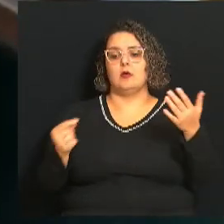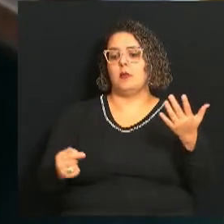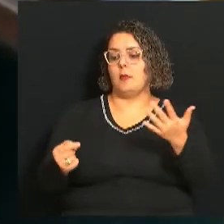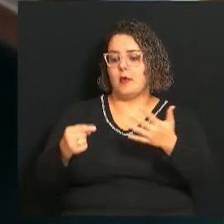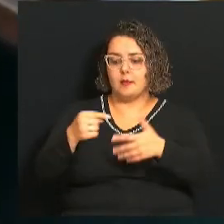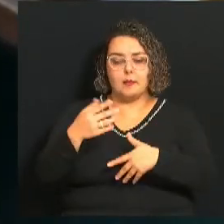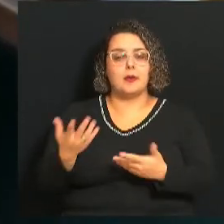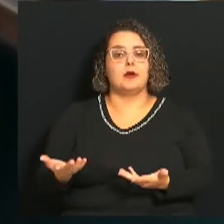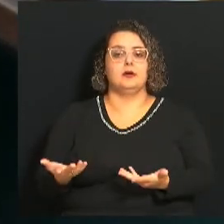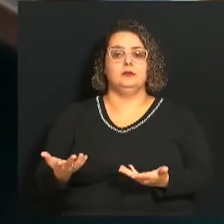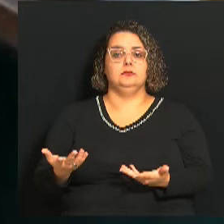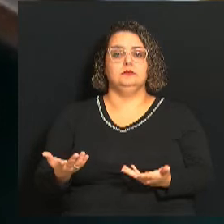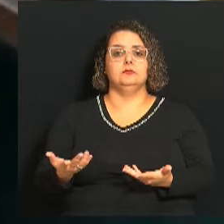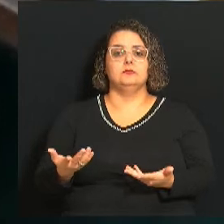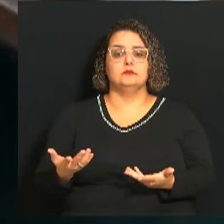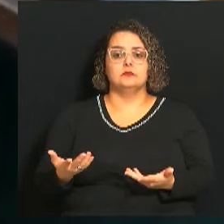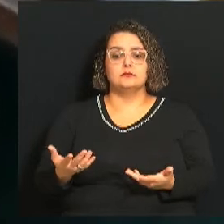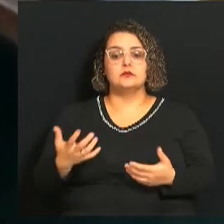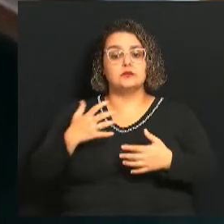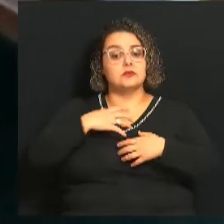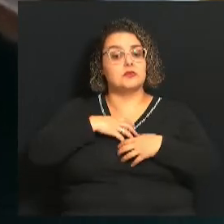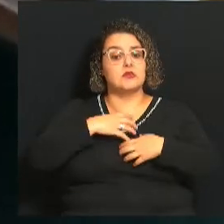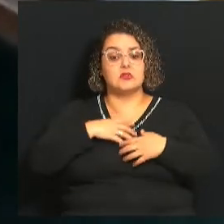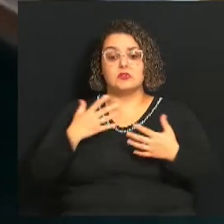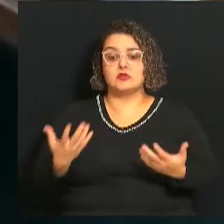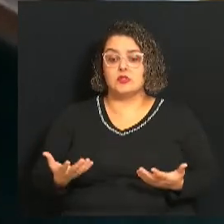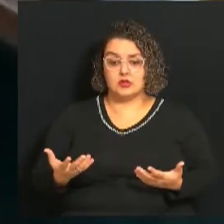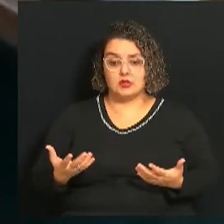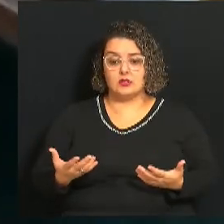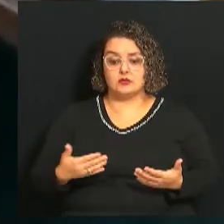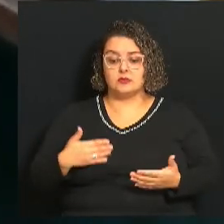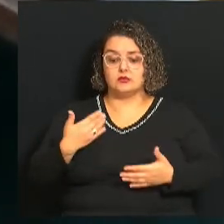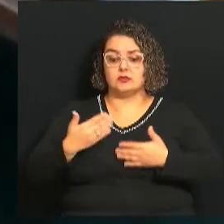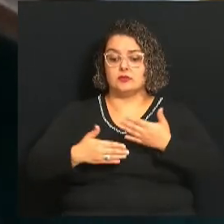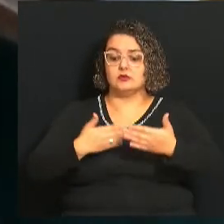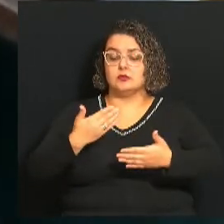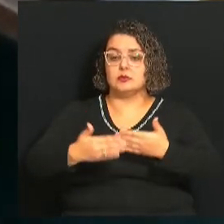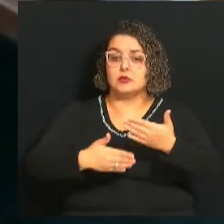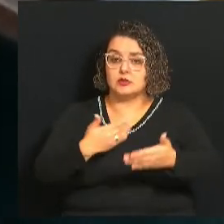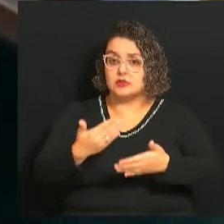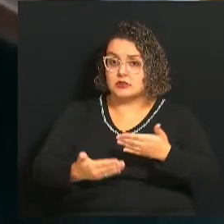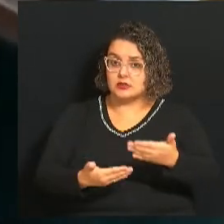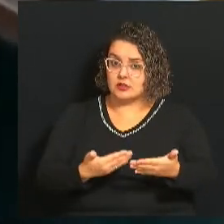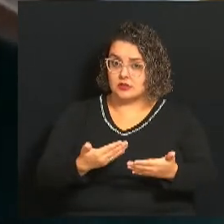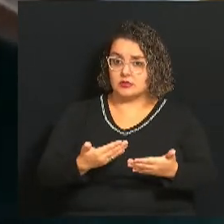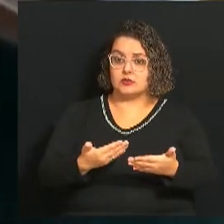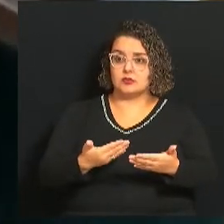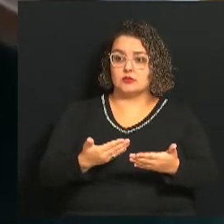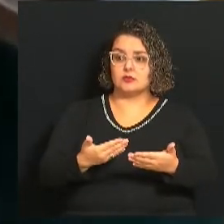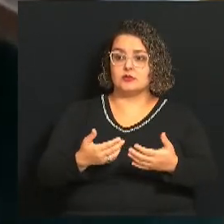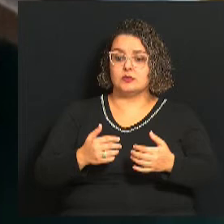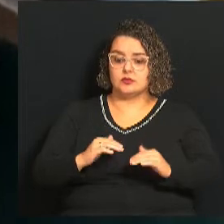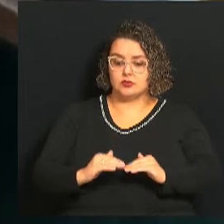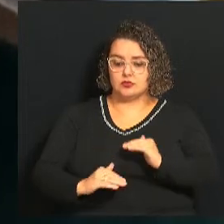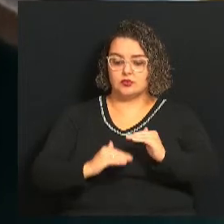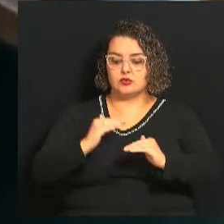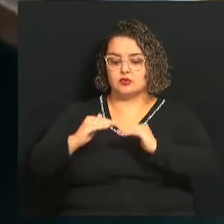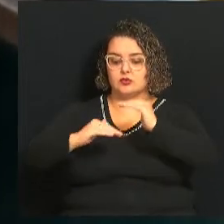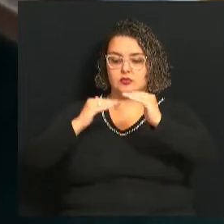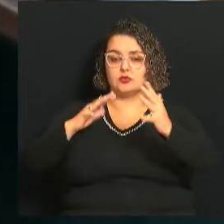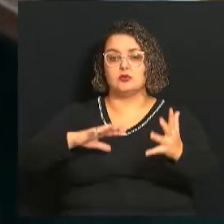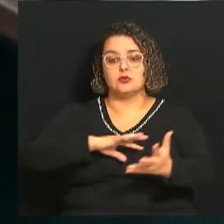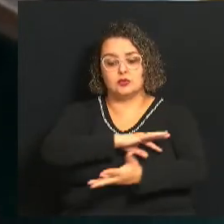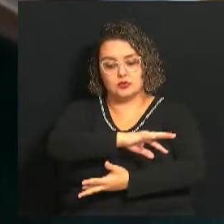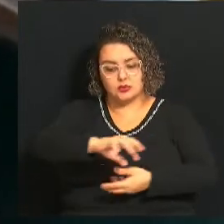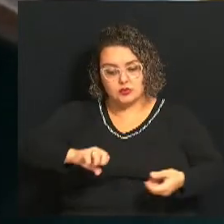essa questão, de forma que o processo de desenvolvimento